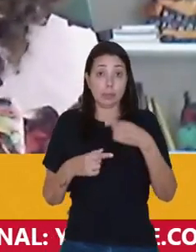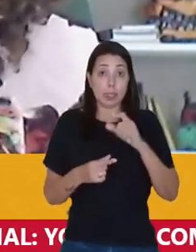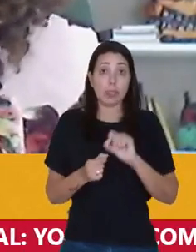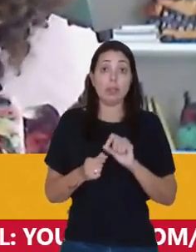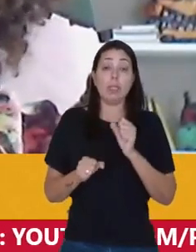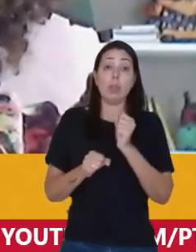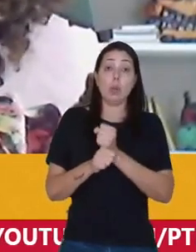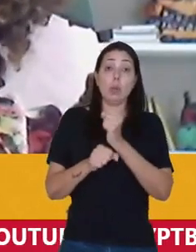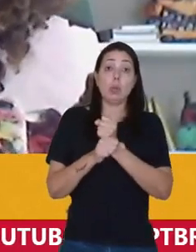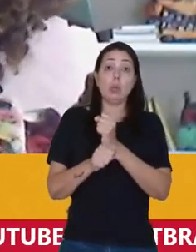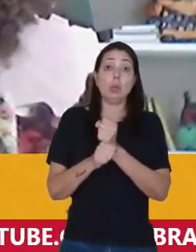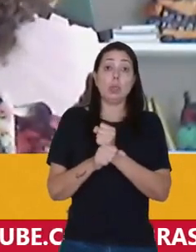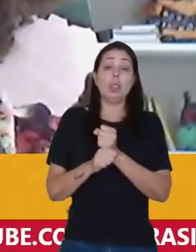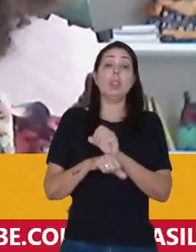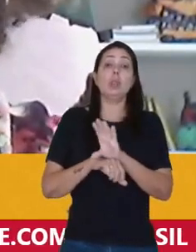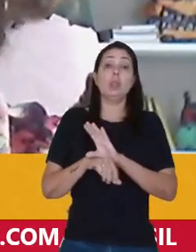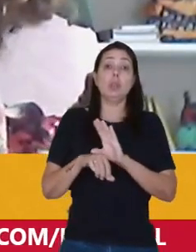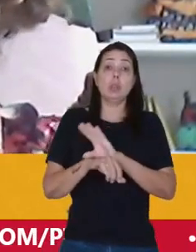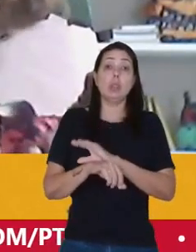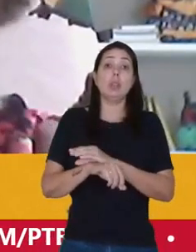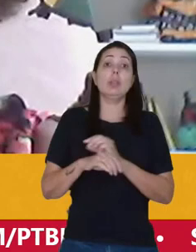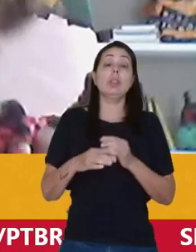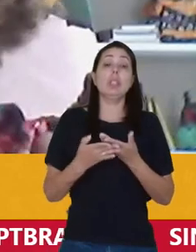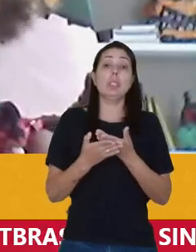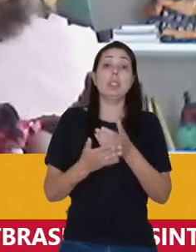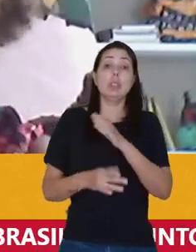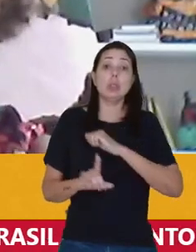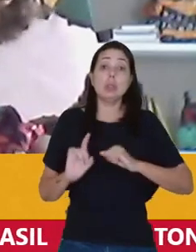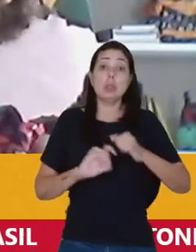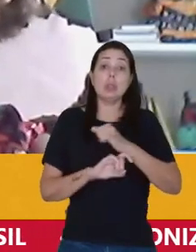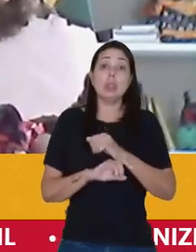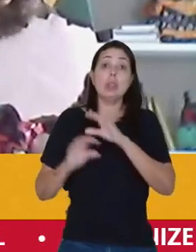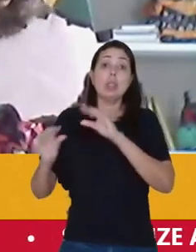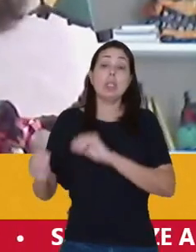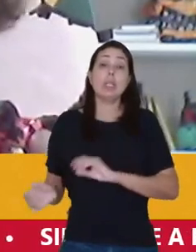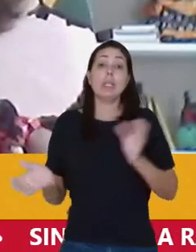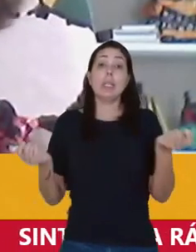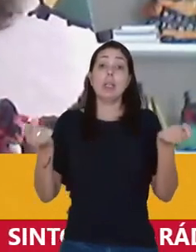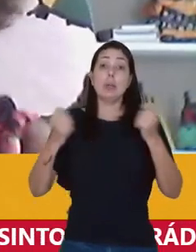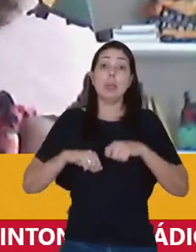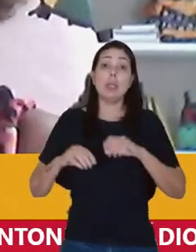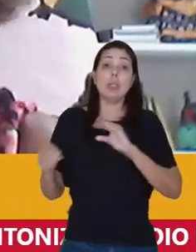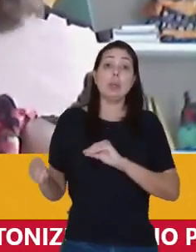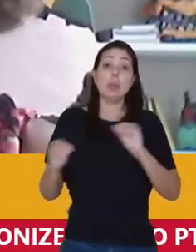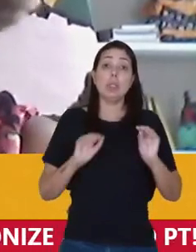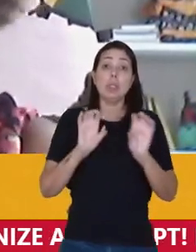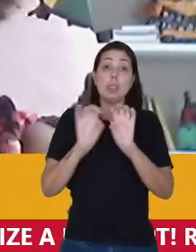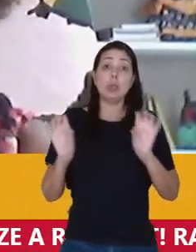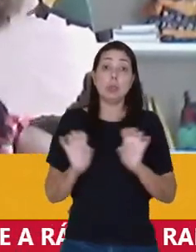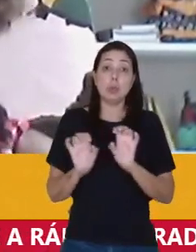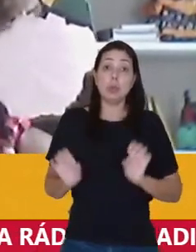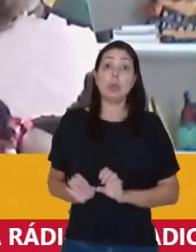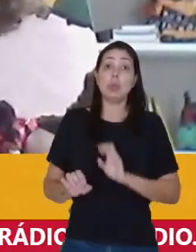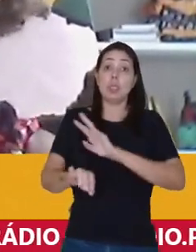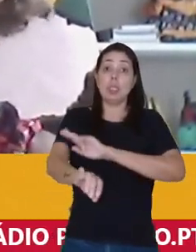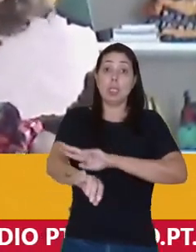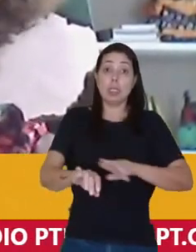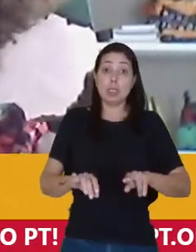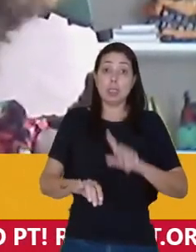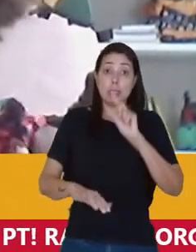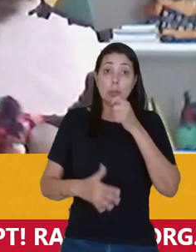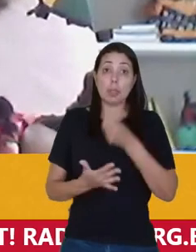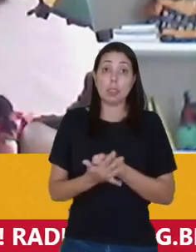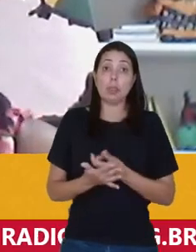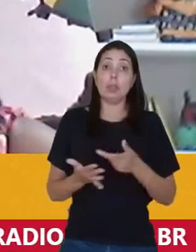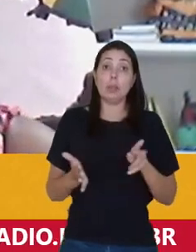vão construindo e constituindo esse tecido social capaz de mudar essa estrutura ainda tão racista, ainda tão